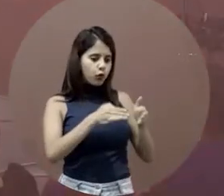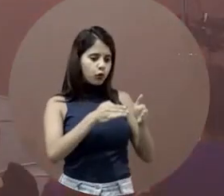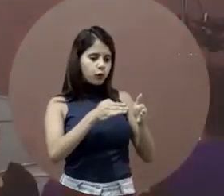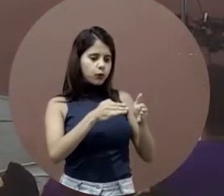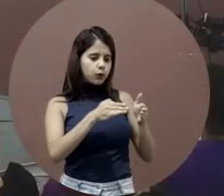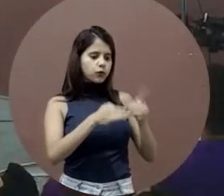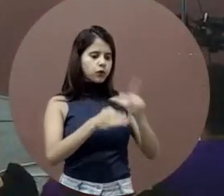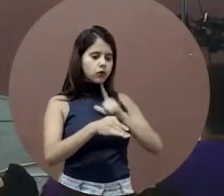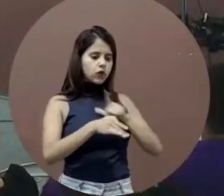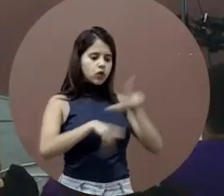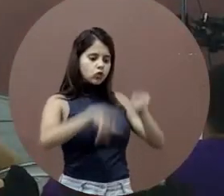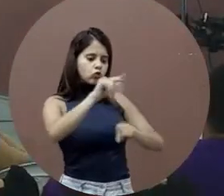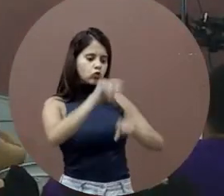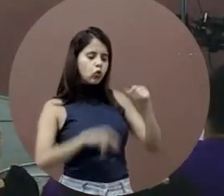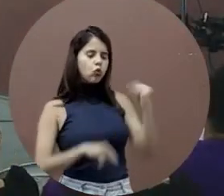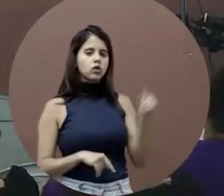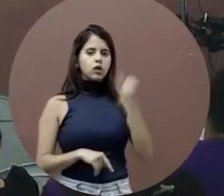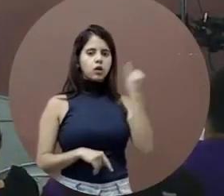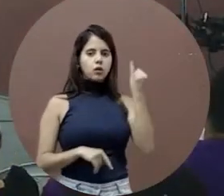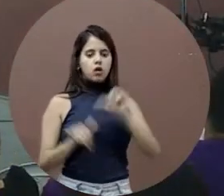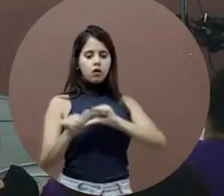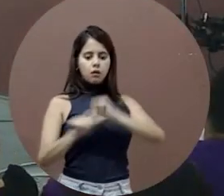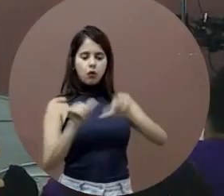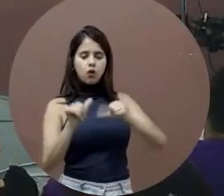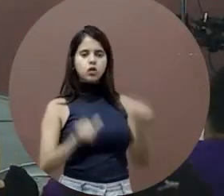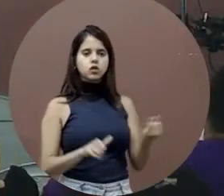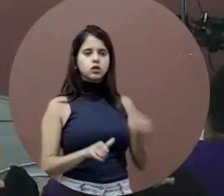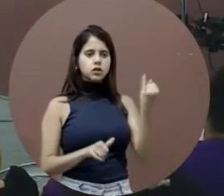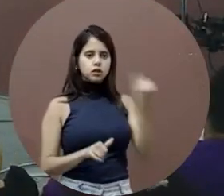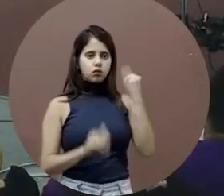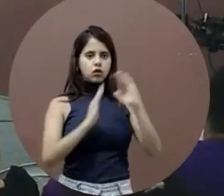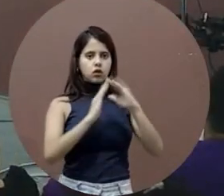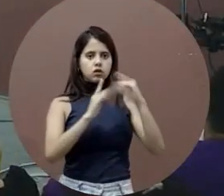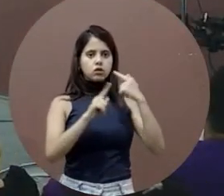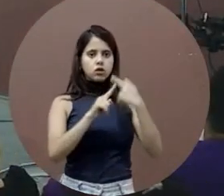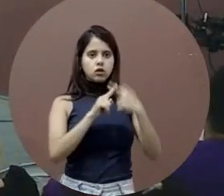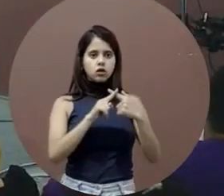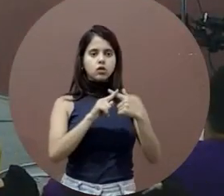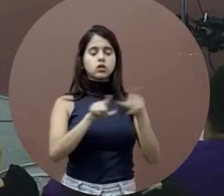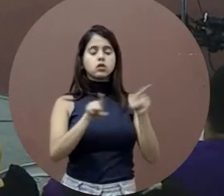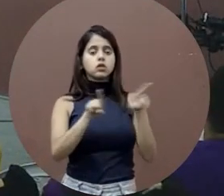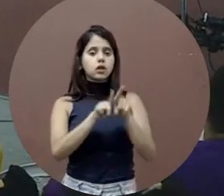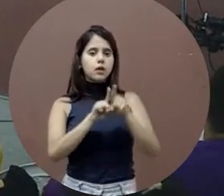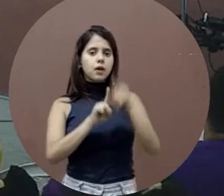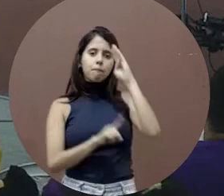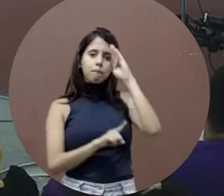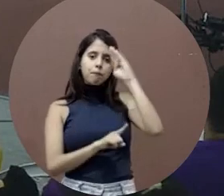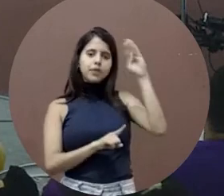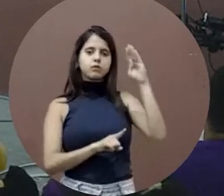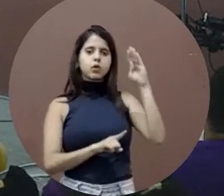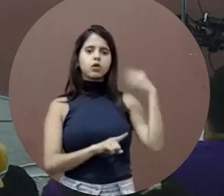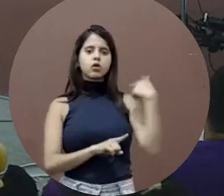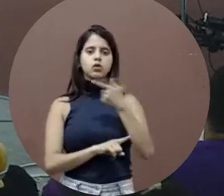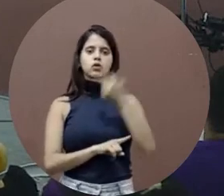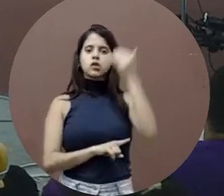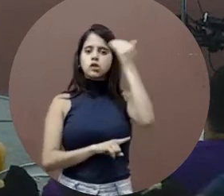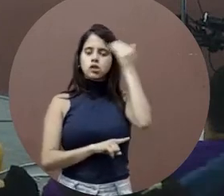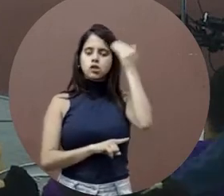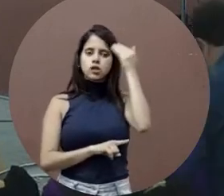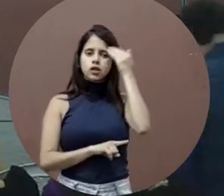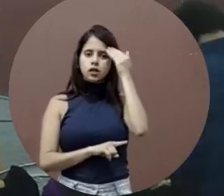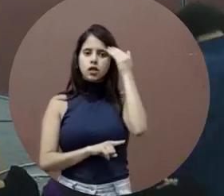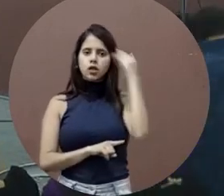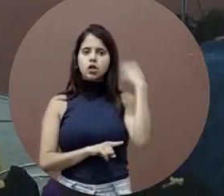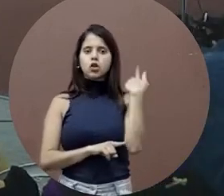decisões importantes, transições importantes na nossa comunidade e principalmente que a gente possa entender que